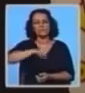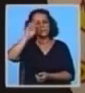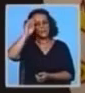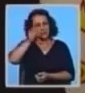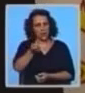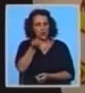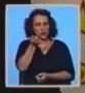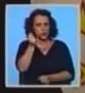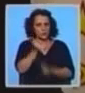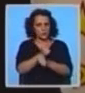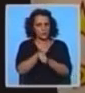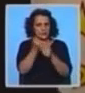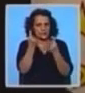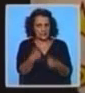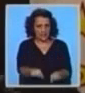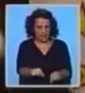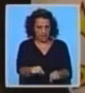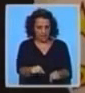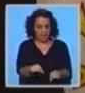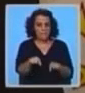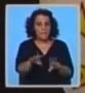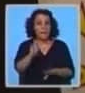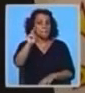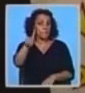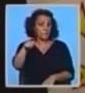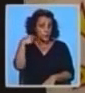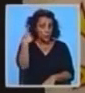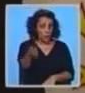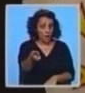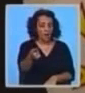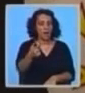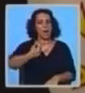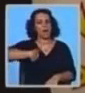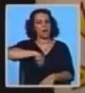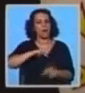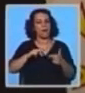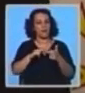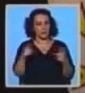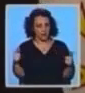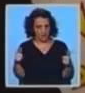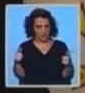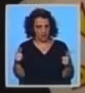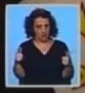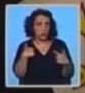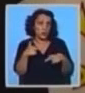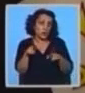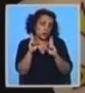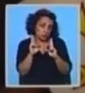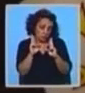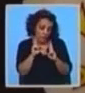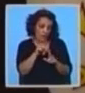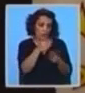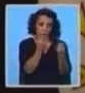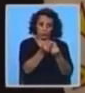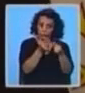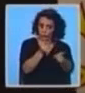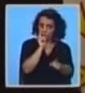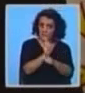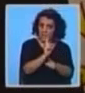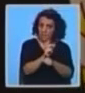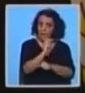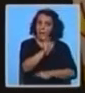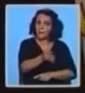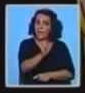existe algum trabalho nesse sentido, mas para o ano a Câmara Municipal, e esperamos com certeza com a PADIF,